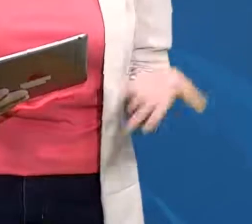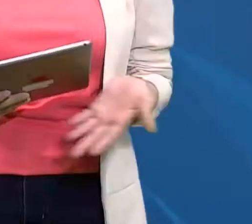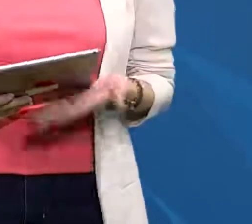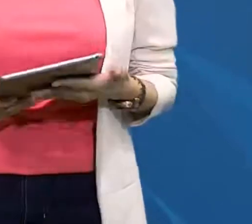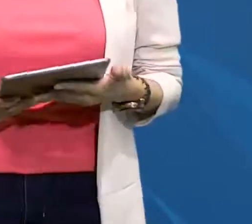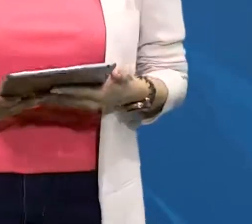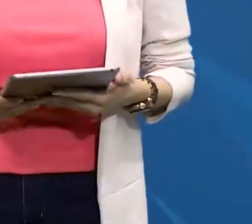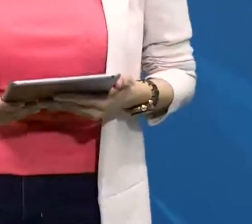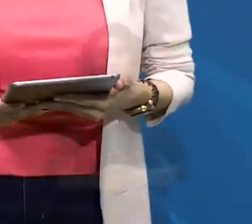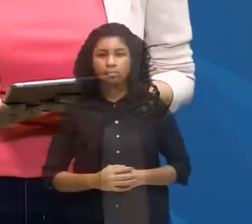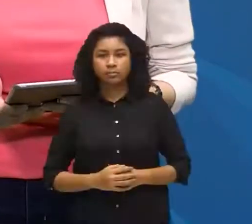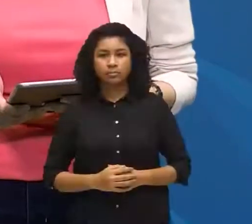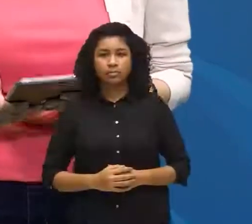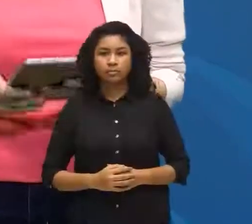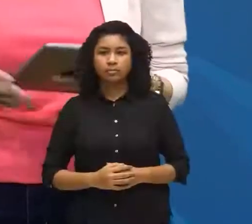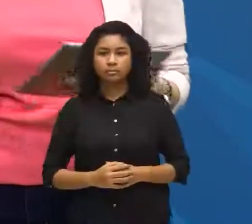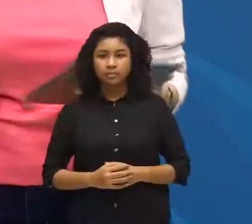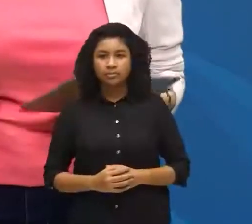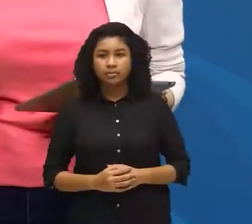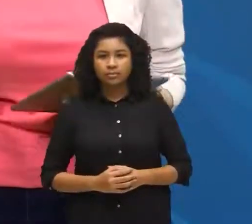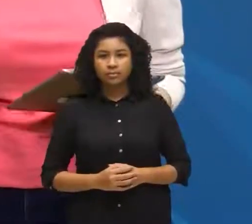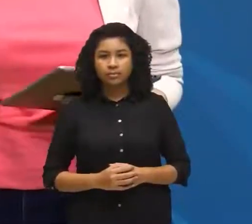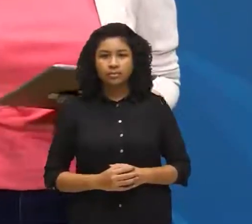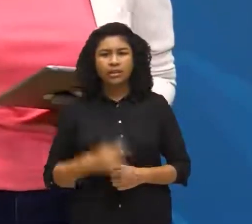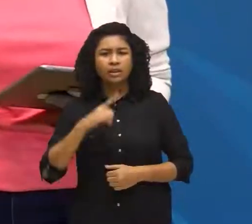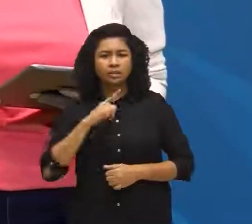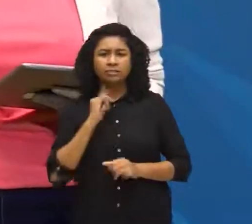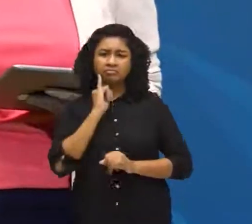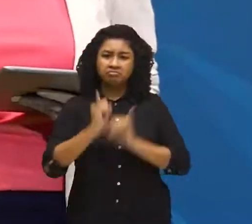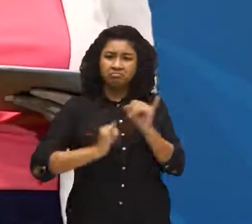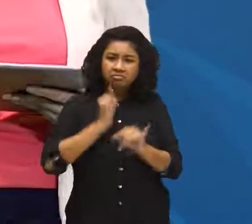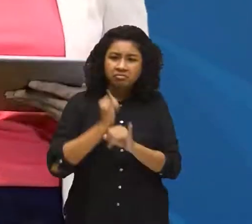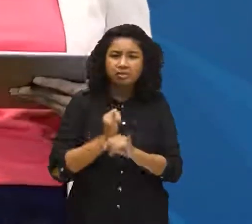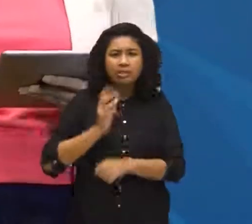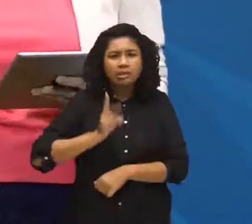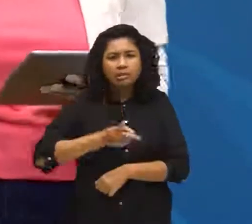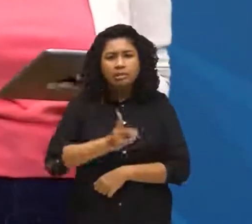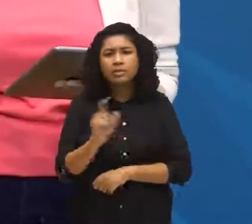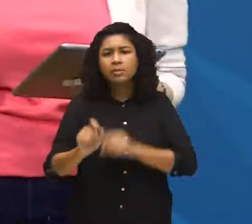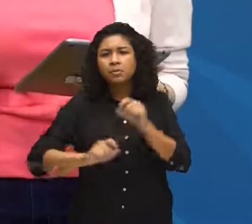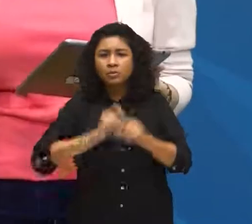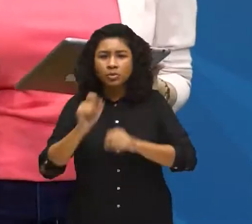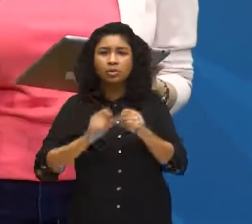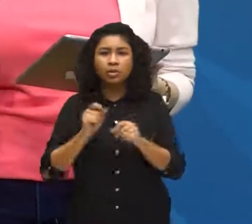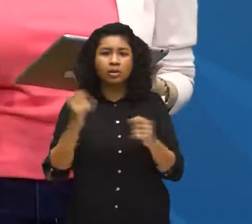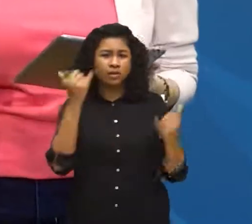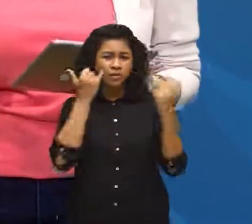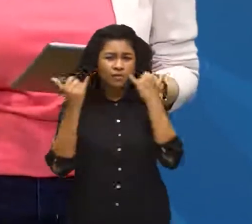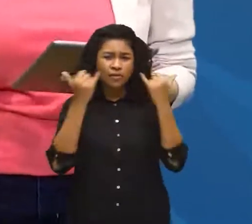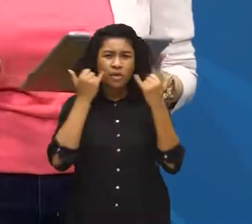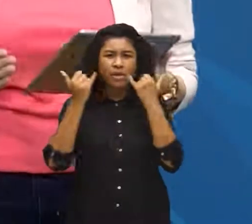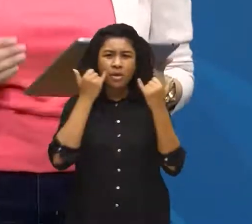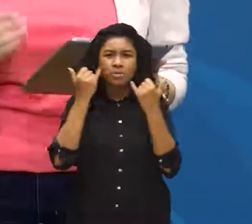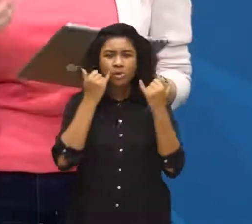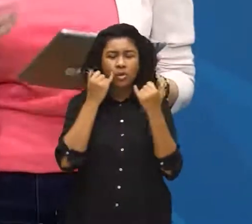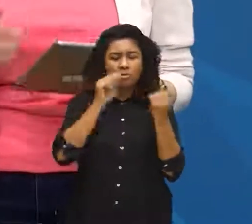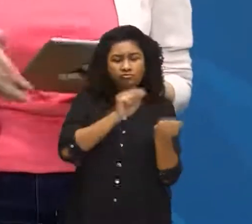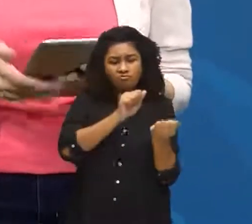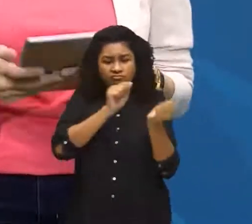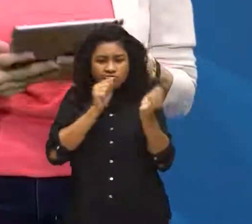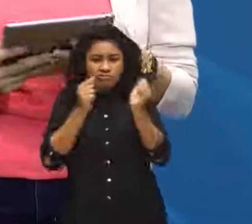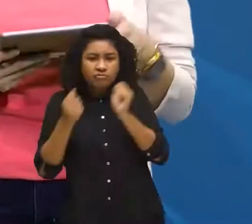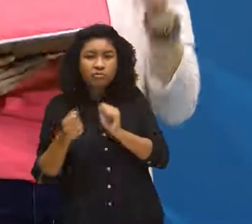normalmente, originalmente, não tem a intenção de prejudicar ou enganar, mas o leitor, né, por não ter